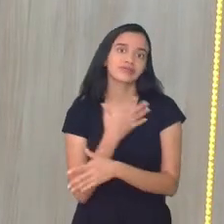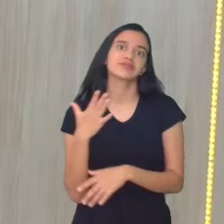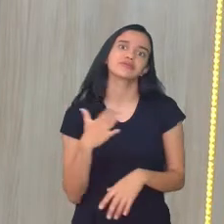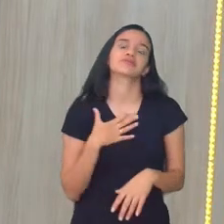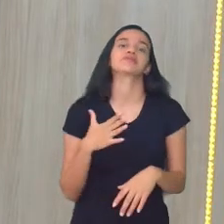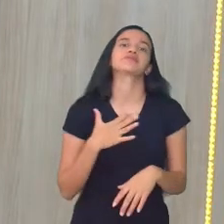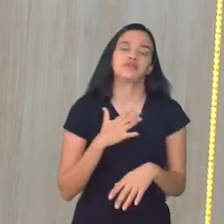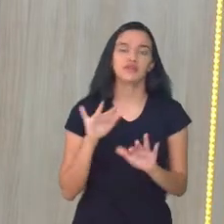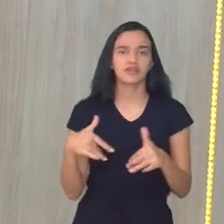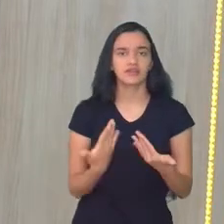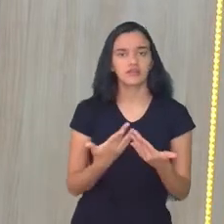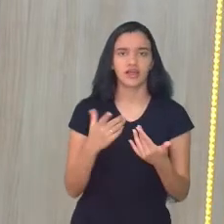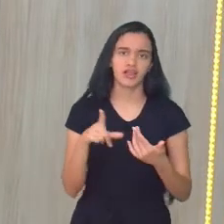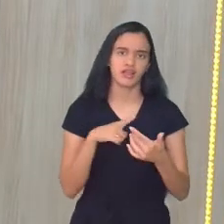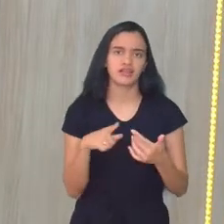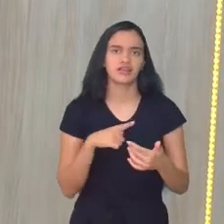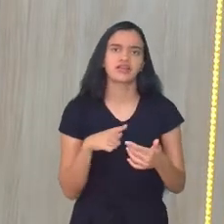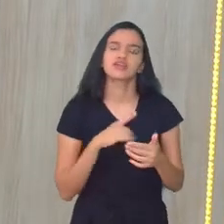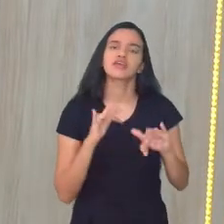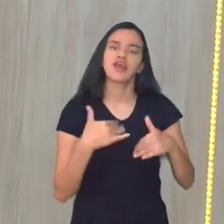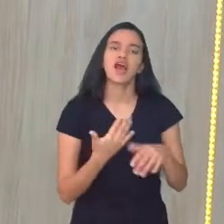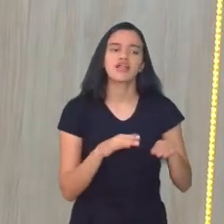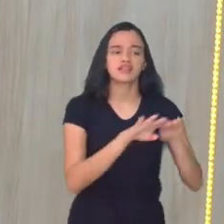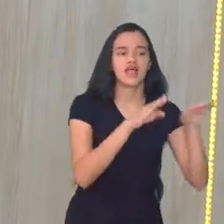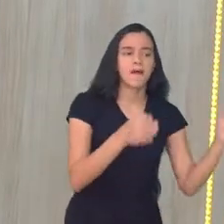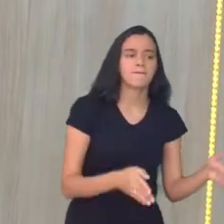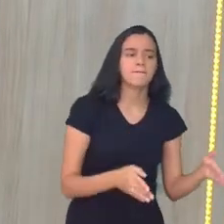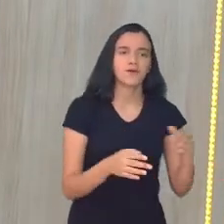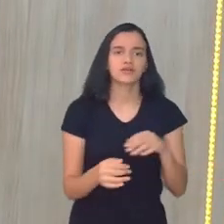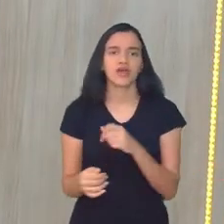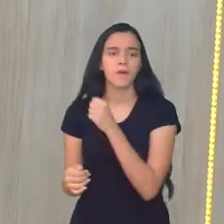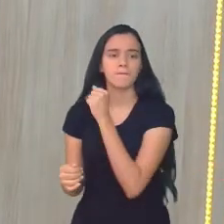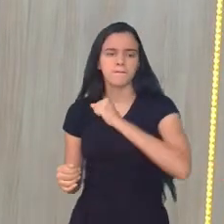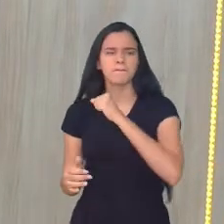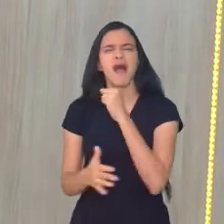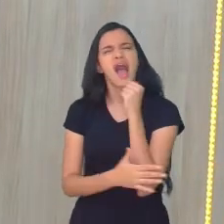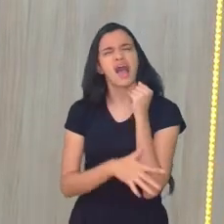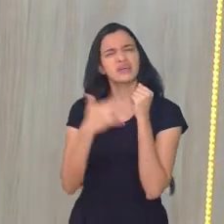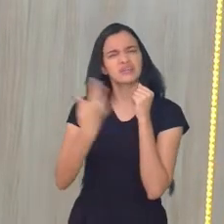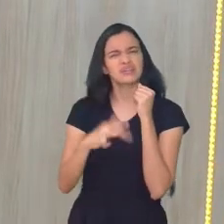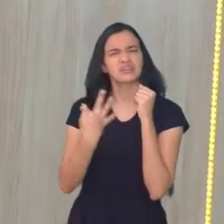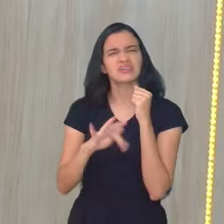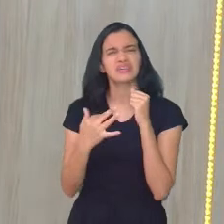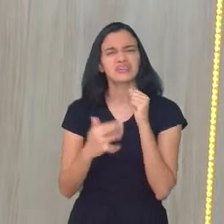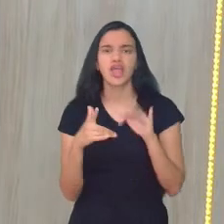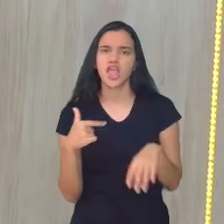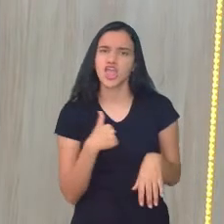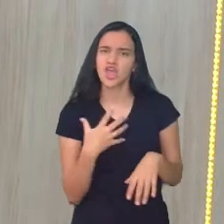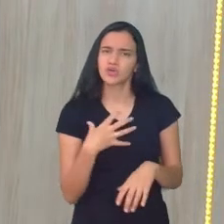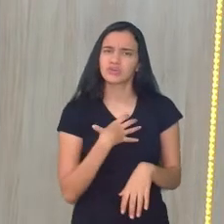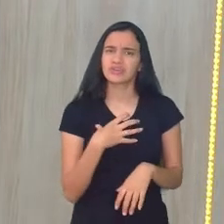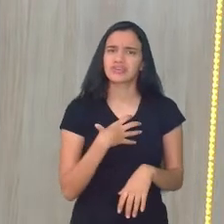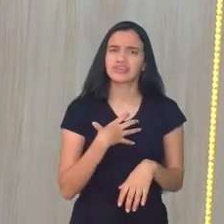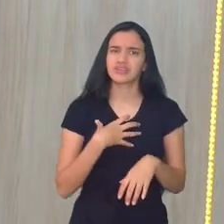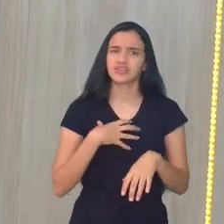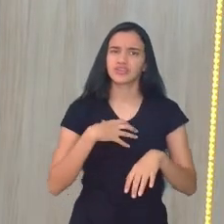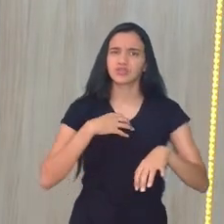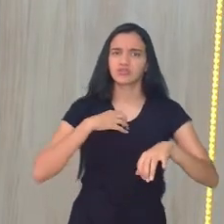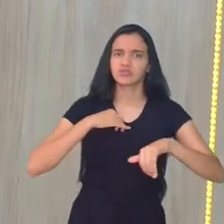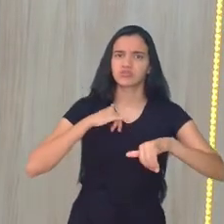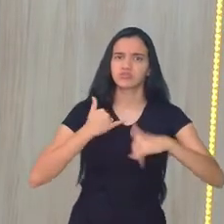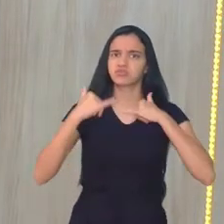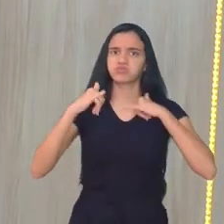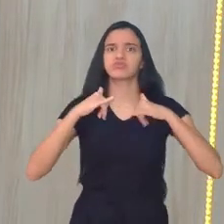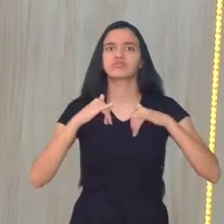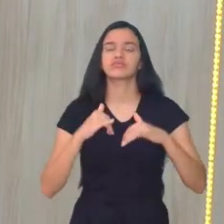comigo. Bater na quina da mesa e sentir, eu senti um choque. Será que a gente diz isso em relação a choque? Será